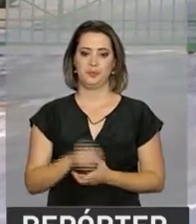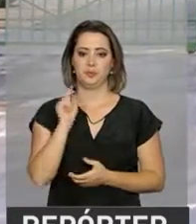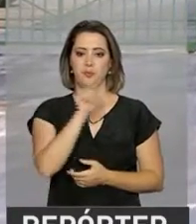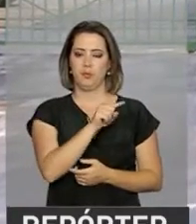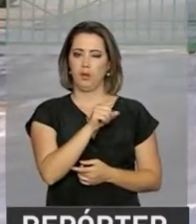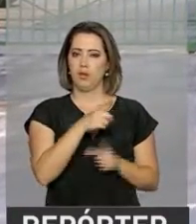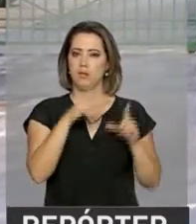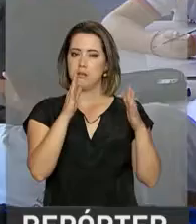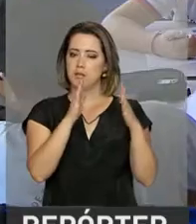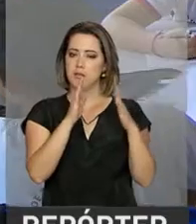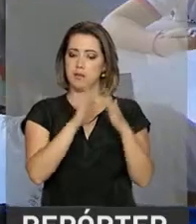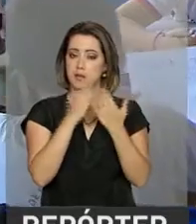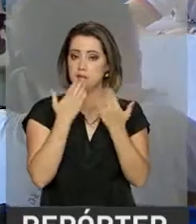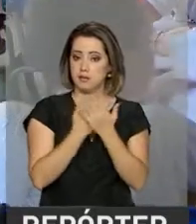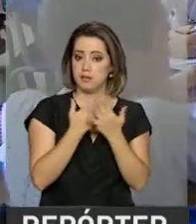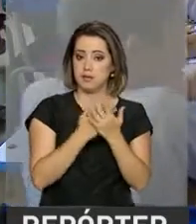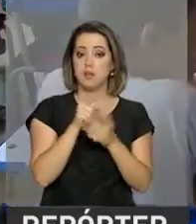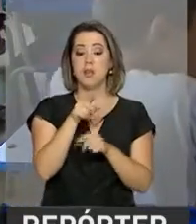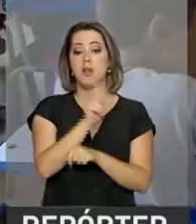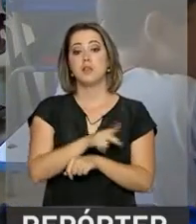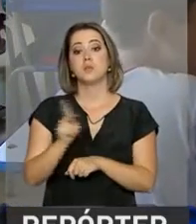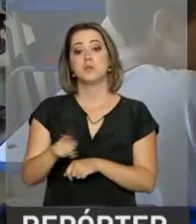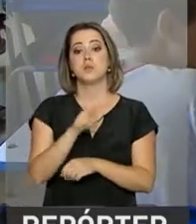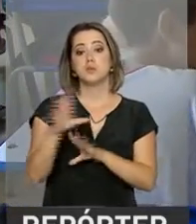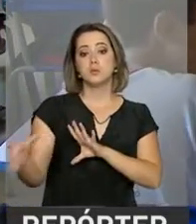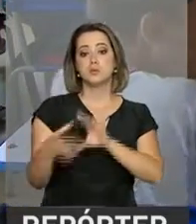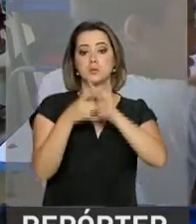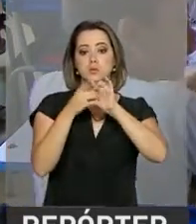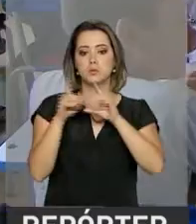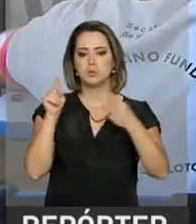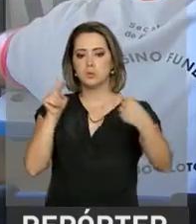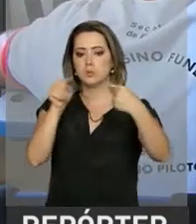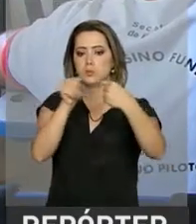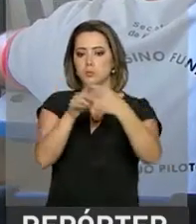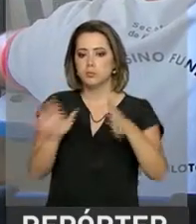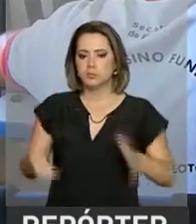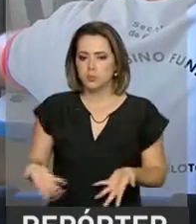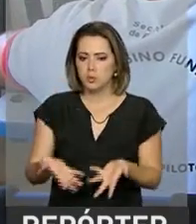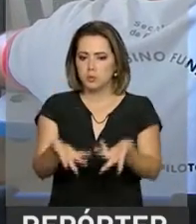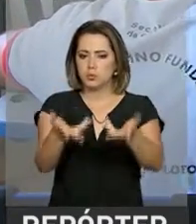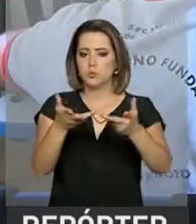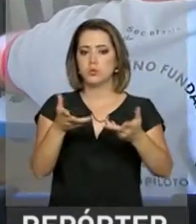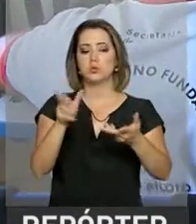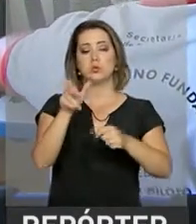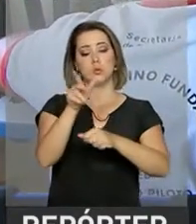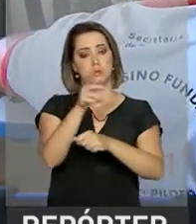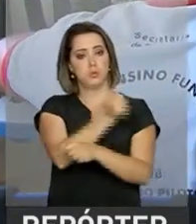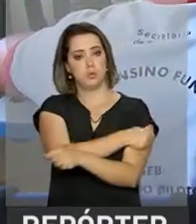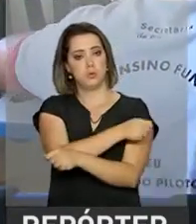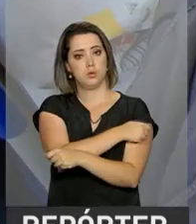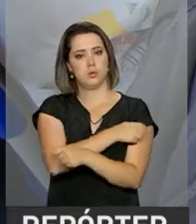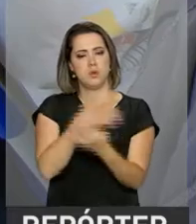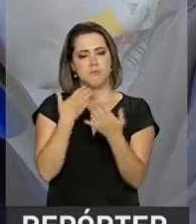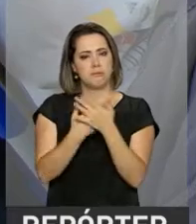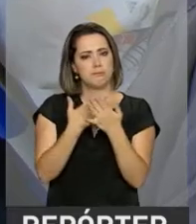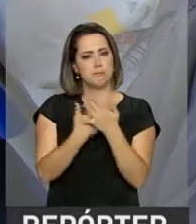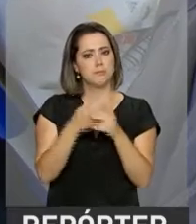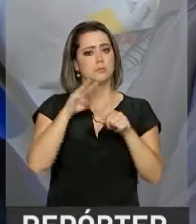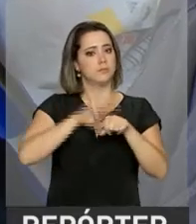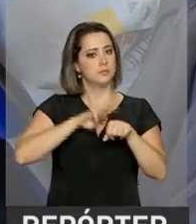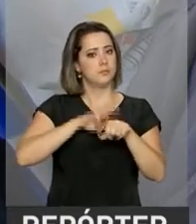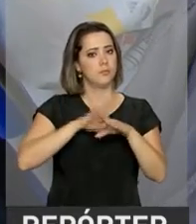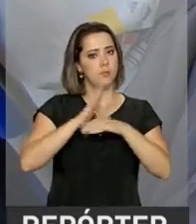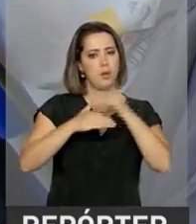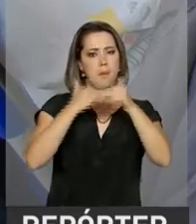Nesta escola em Brasília, as professoras se uniram com um objetivo: estimular os alunos a estudar matemática e melhorar